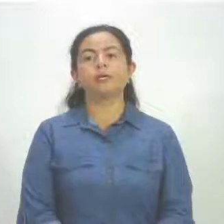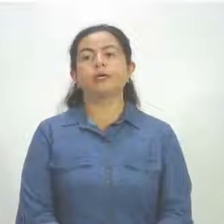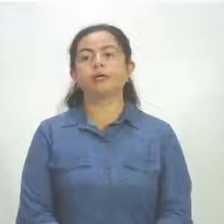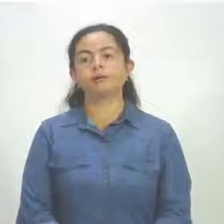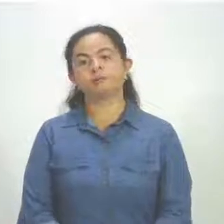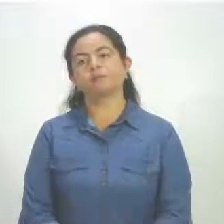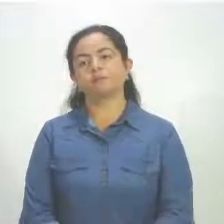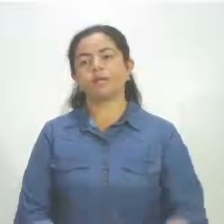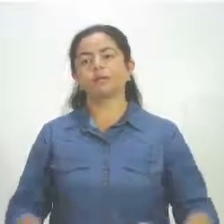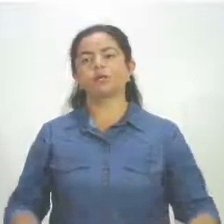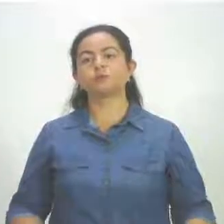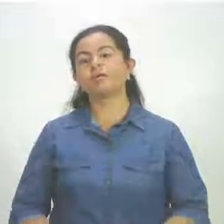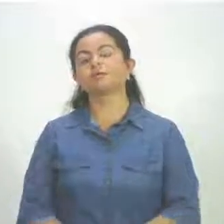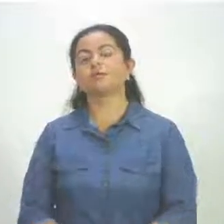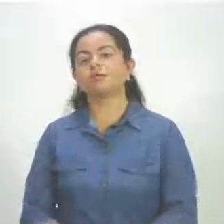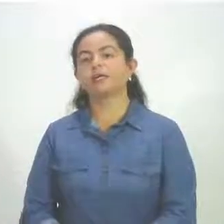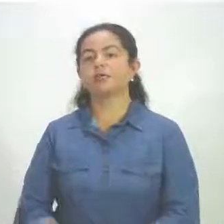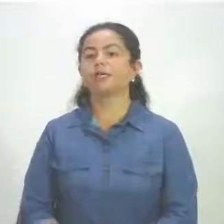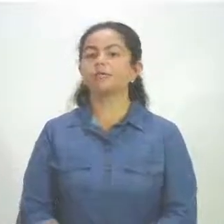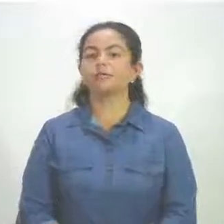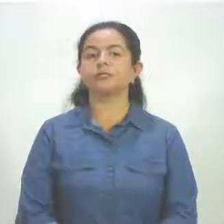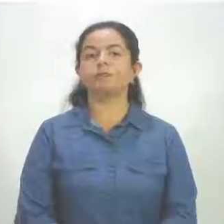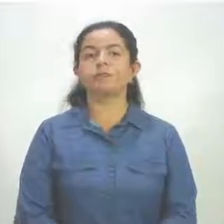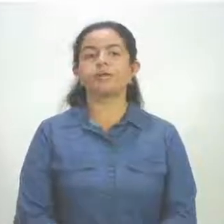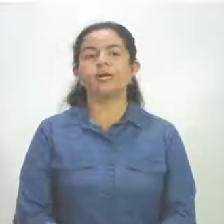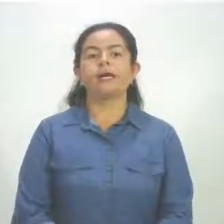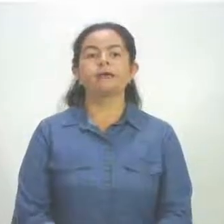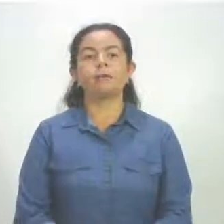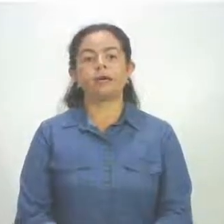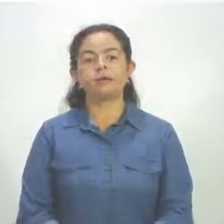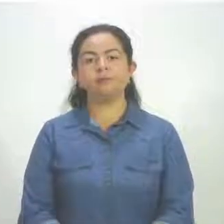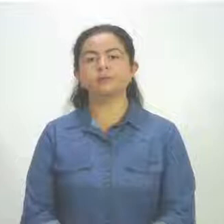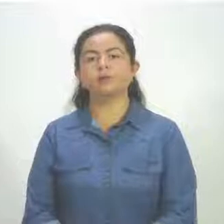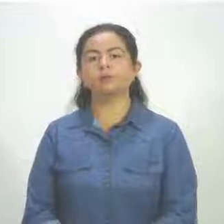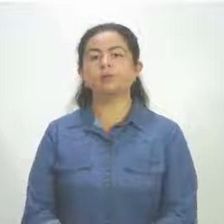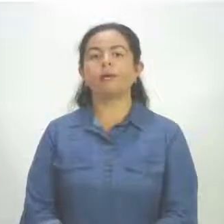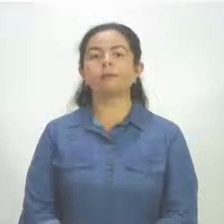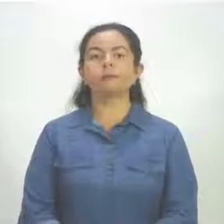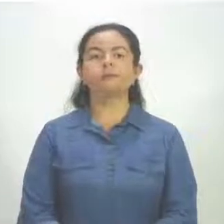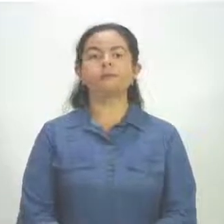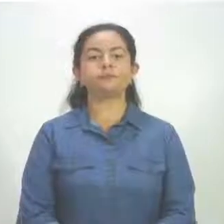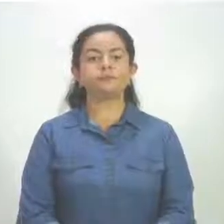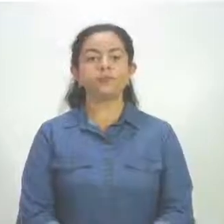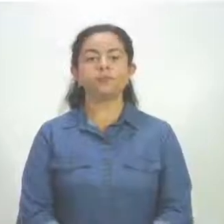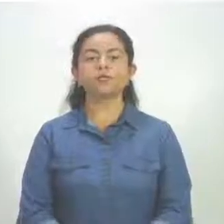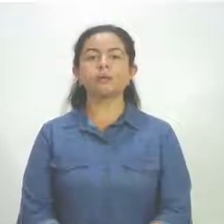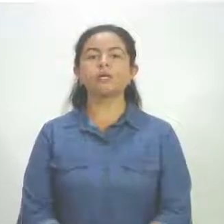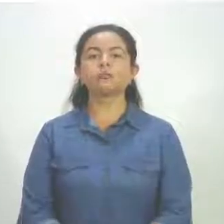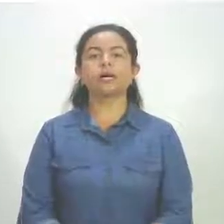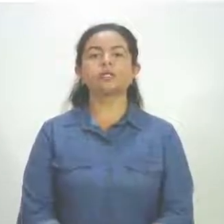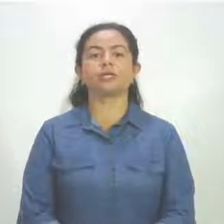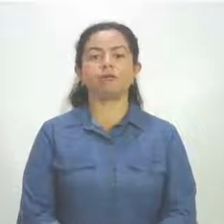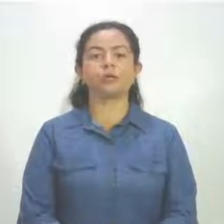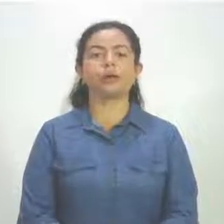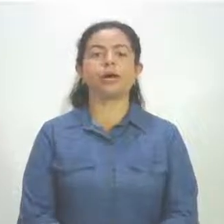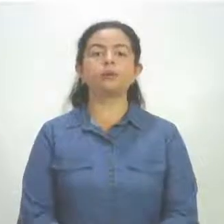turma, para que nós pudéssemos interagir bastante. Também, no segundo momento, nós trabalhamos